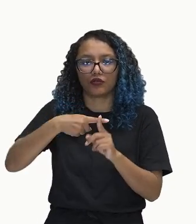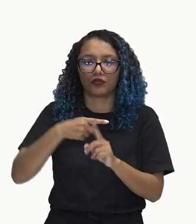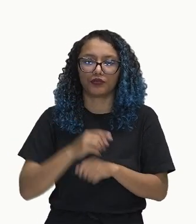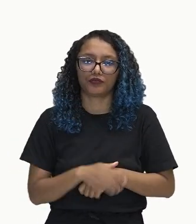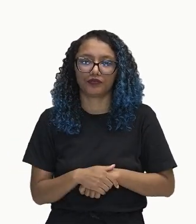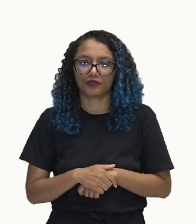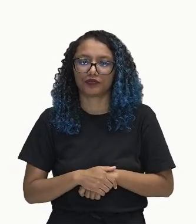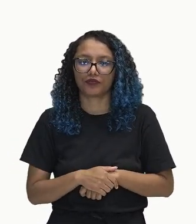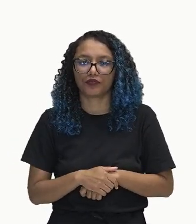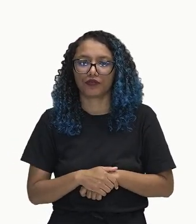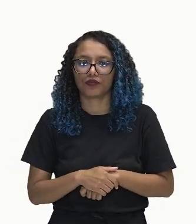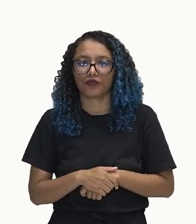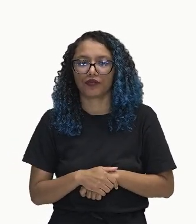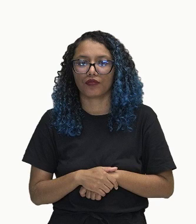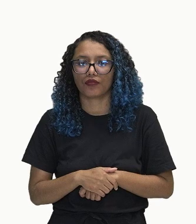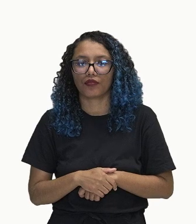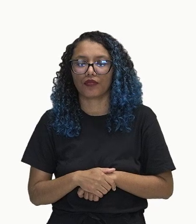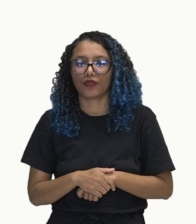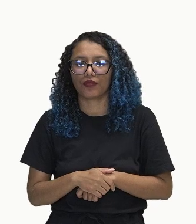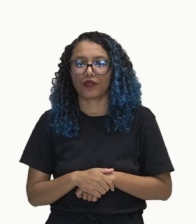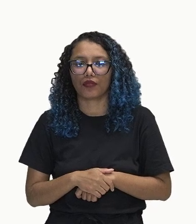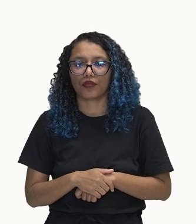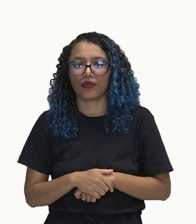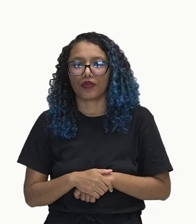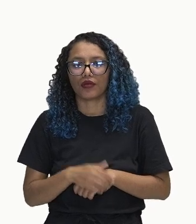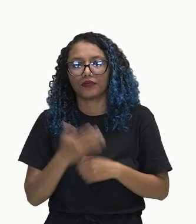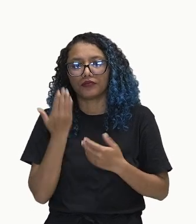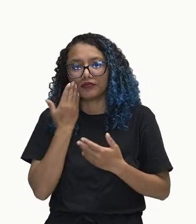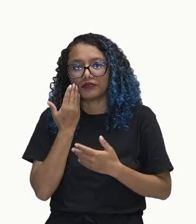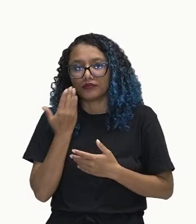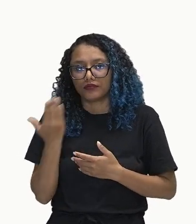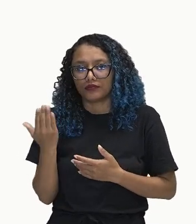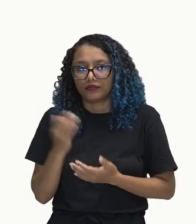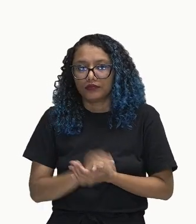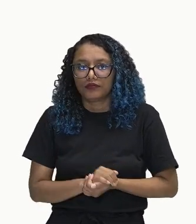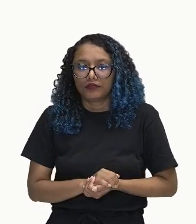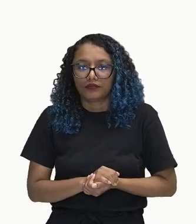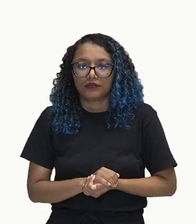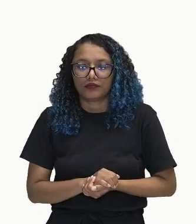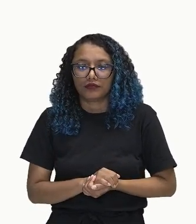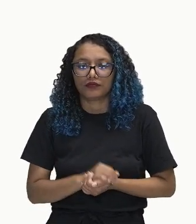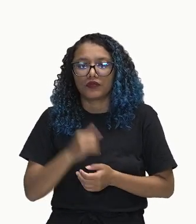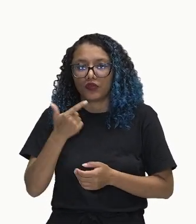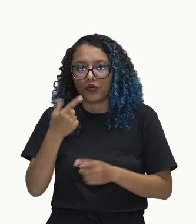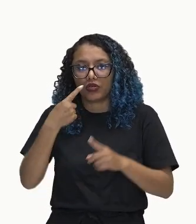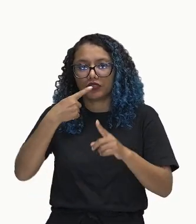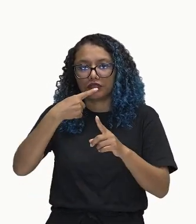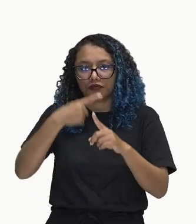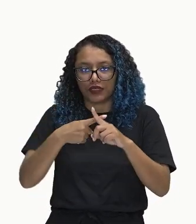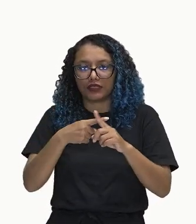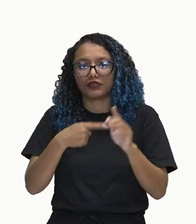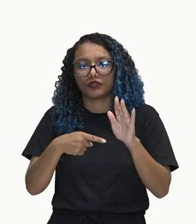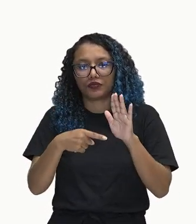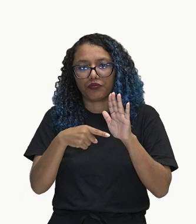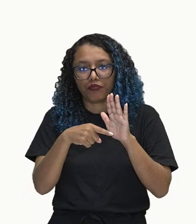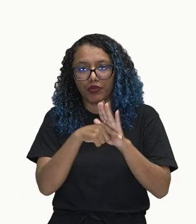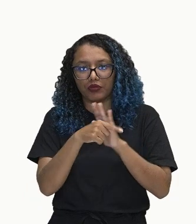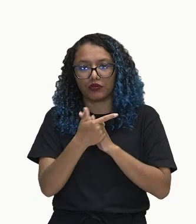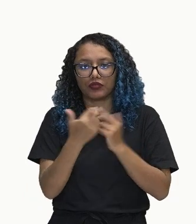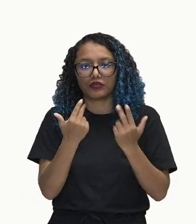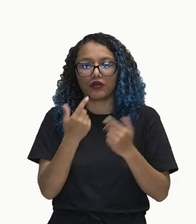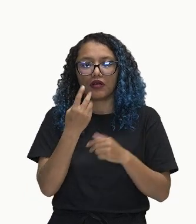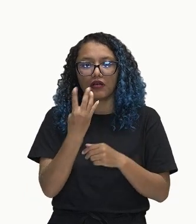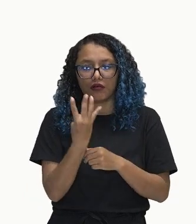positivo, com menos de fora fica negativo. Aqui, 2 vezes menos 2 é menos 4 e mais